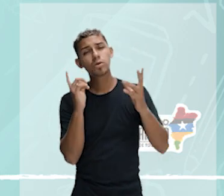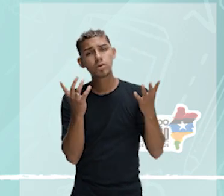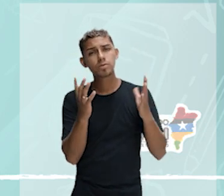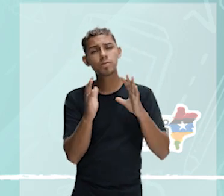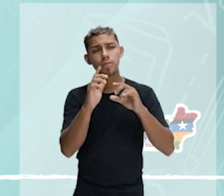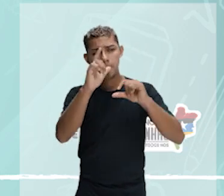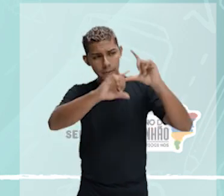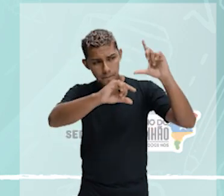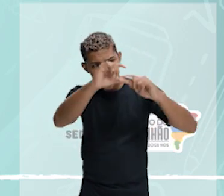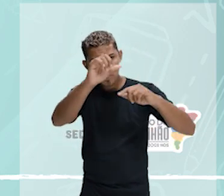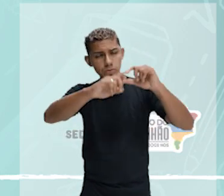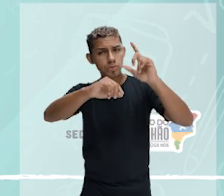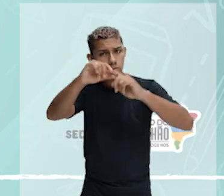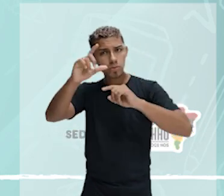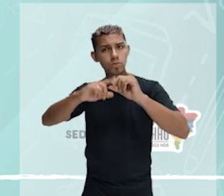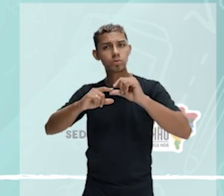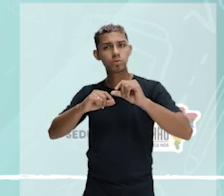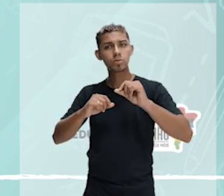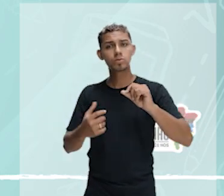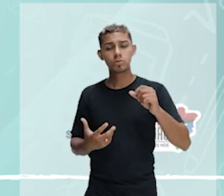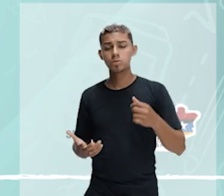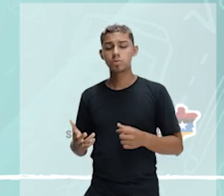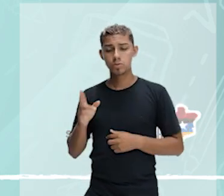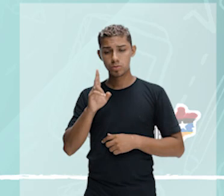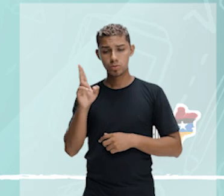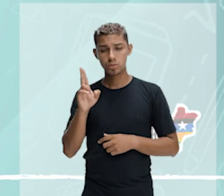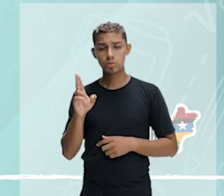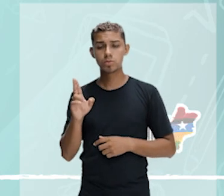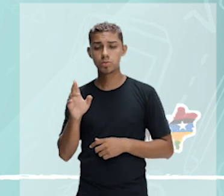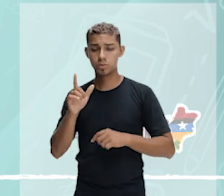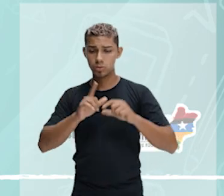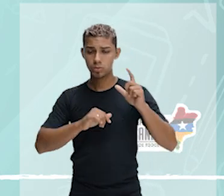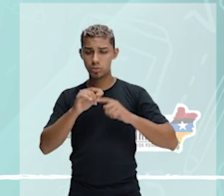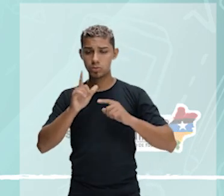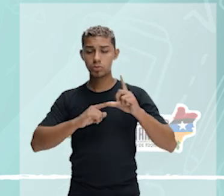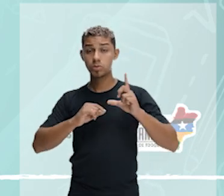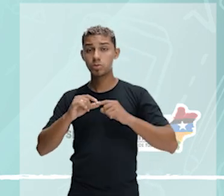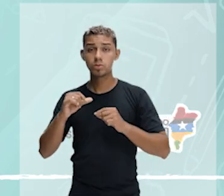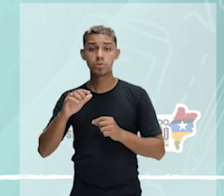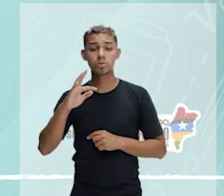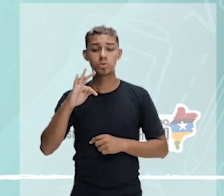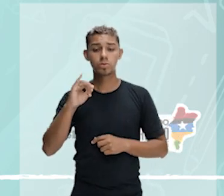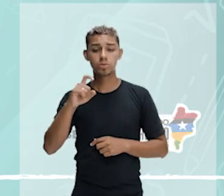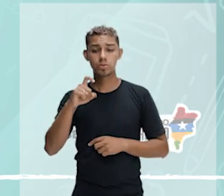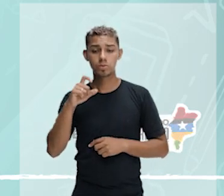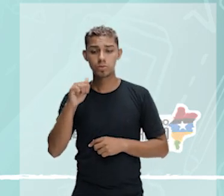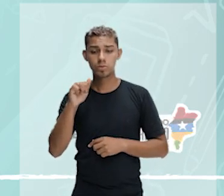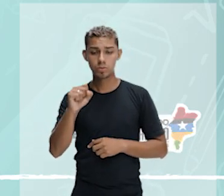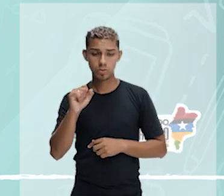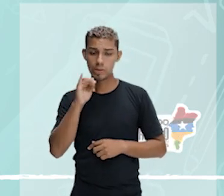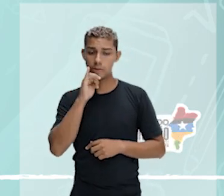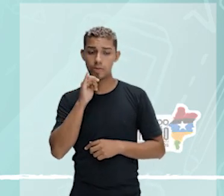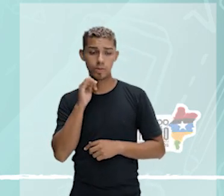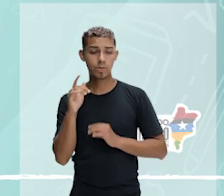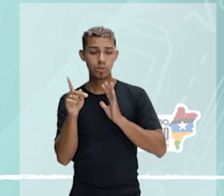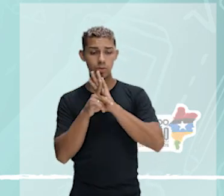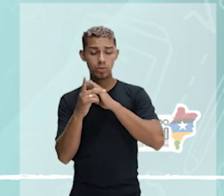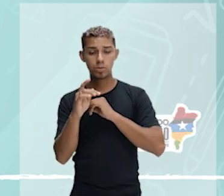de estrelas, eles chamavam aquelas estrelas de estrelas fixas. Então seriam pontos ali já fixos no